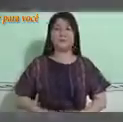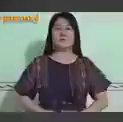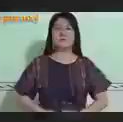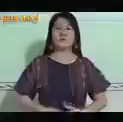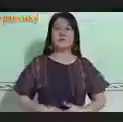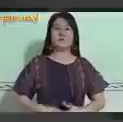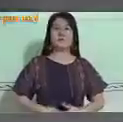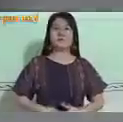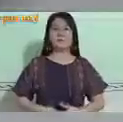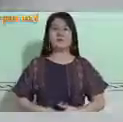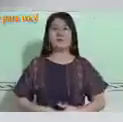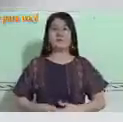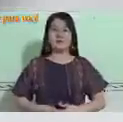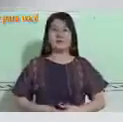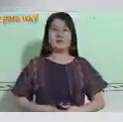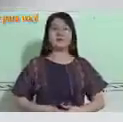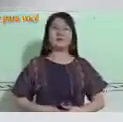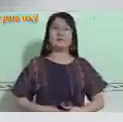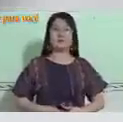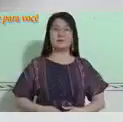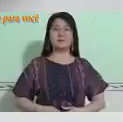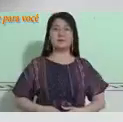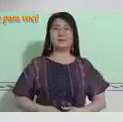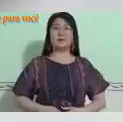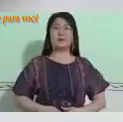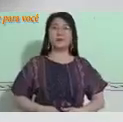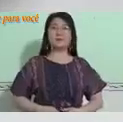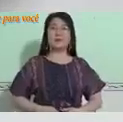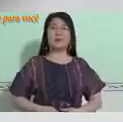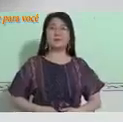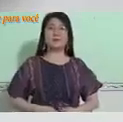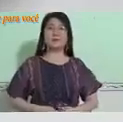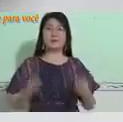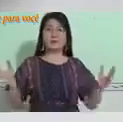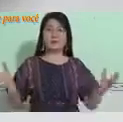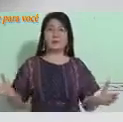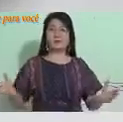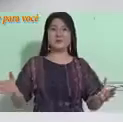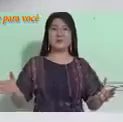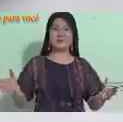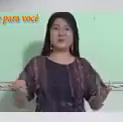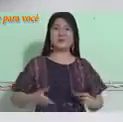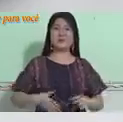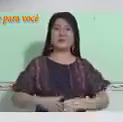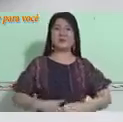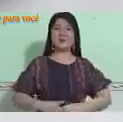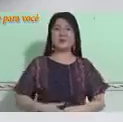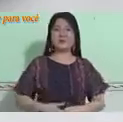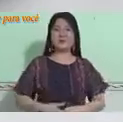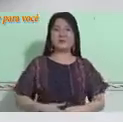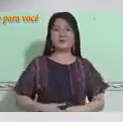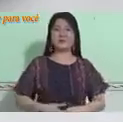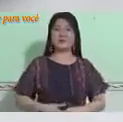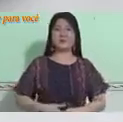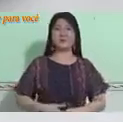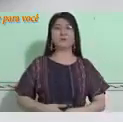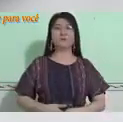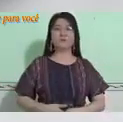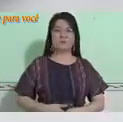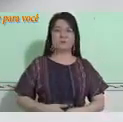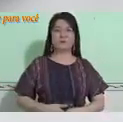Veja como fazer a drenagem neste vídeo 2 pontos criado por 2 pontos equipe editorial do Tua Saúde.